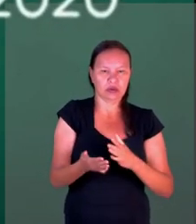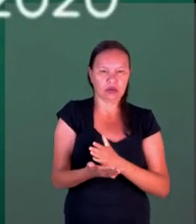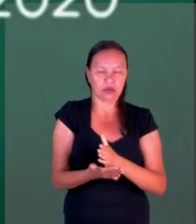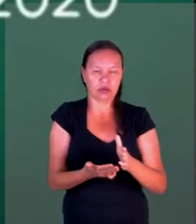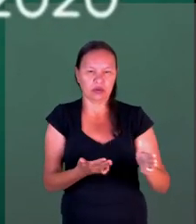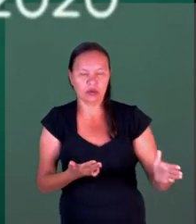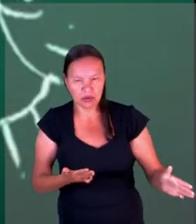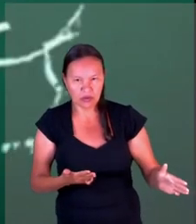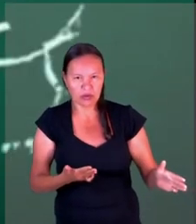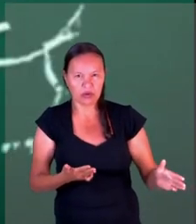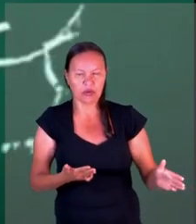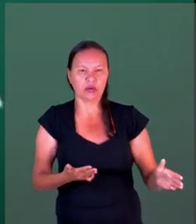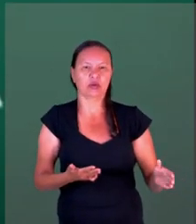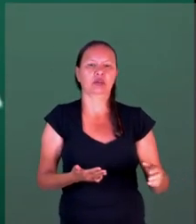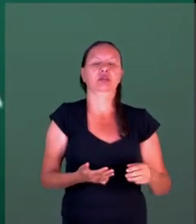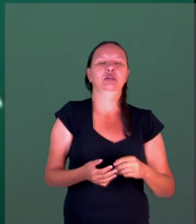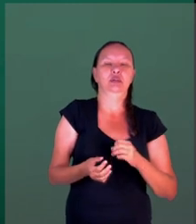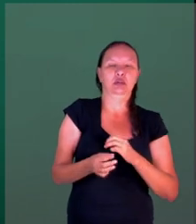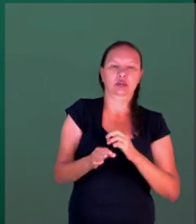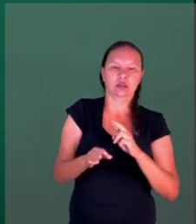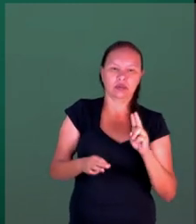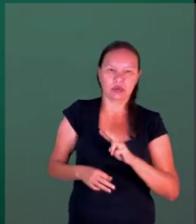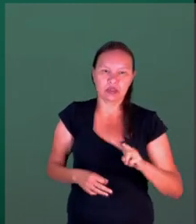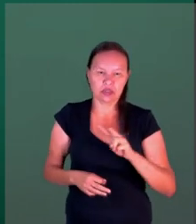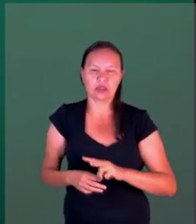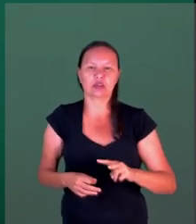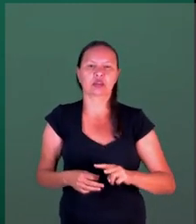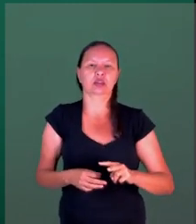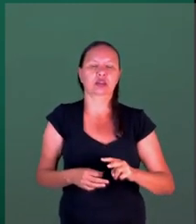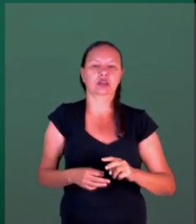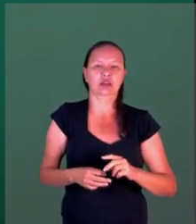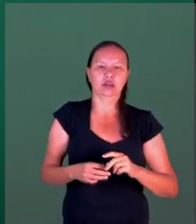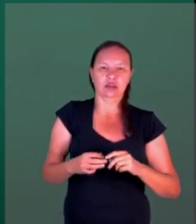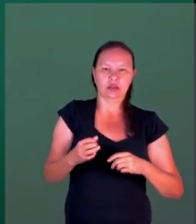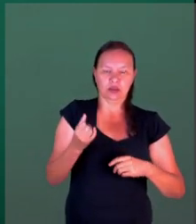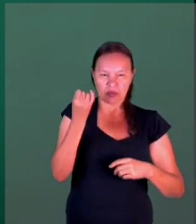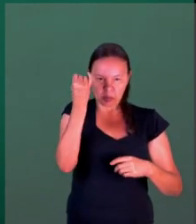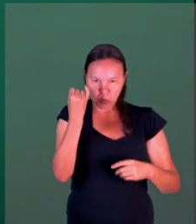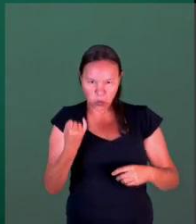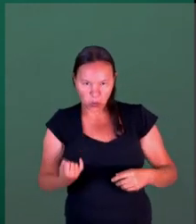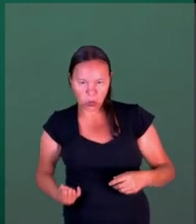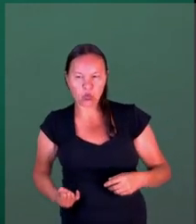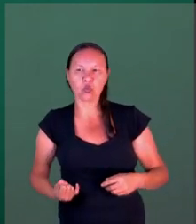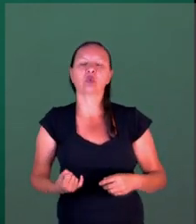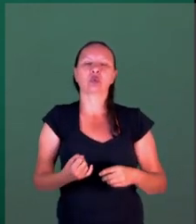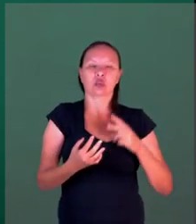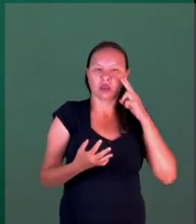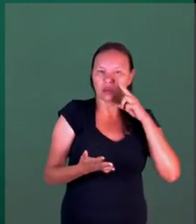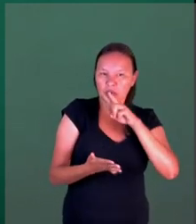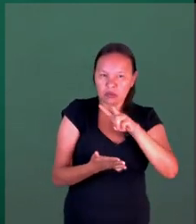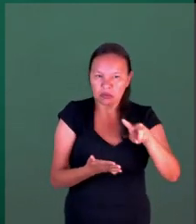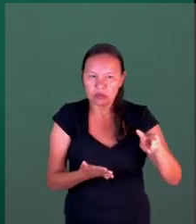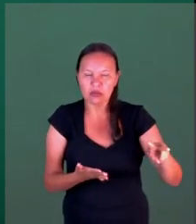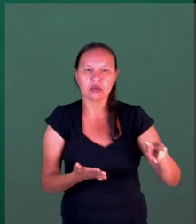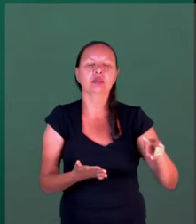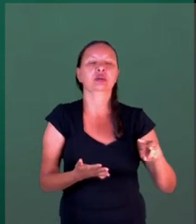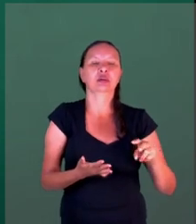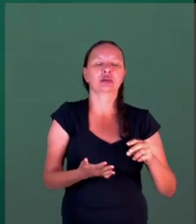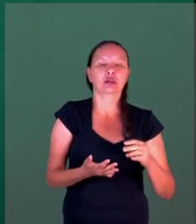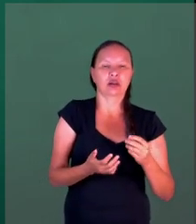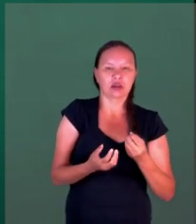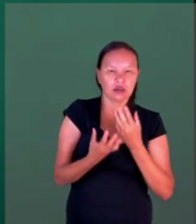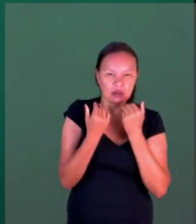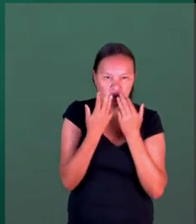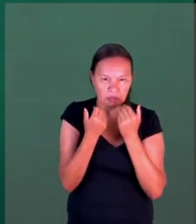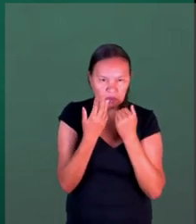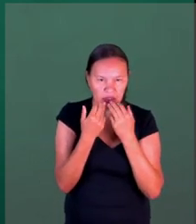exigências das agências sanitárias desde que a nutricionista local Observe se esse alimento vai chegar preservado E fresco nas